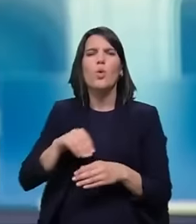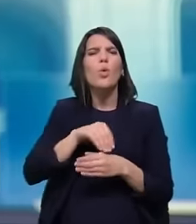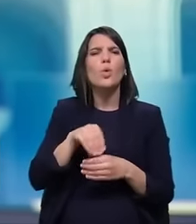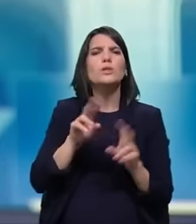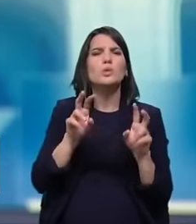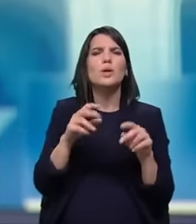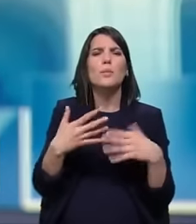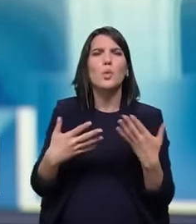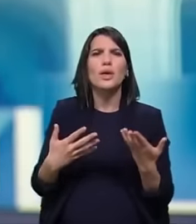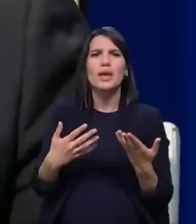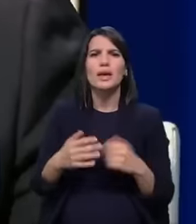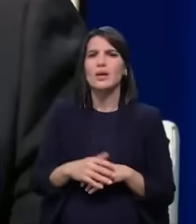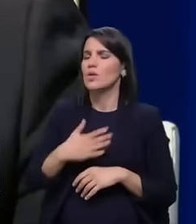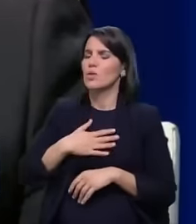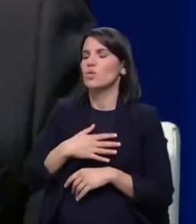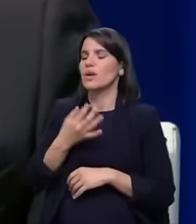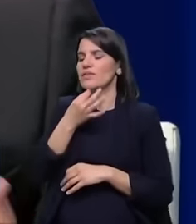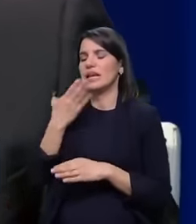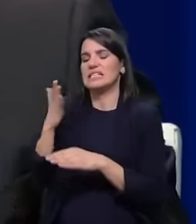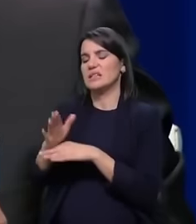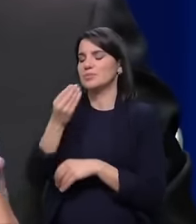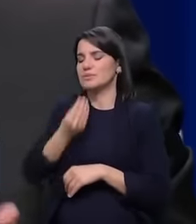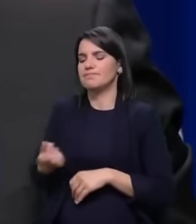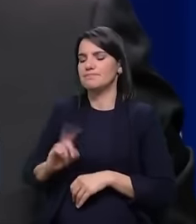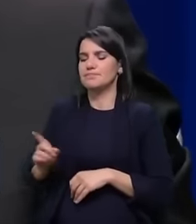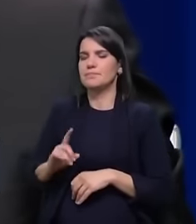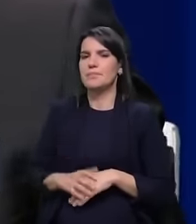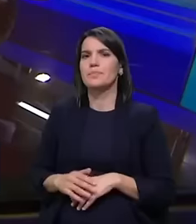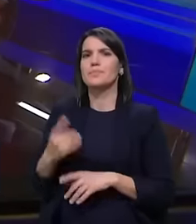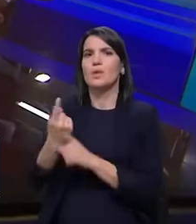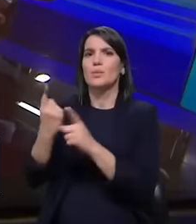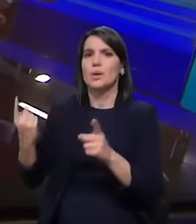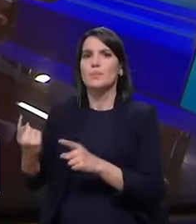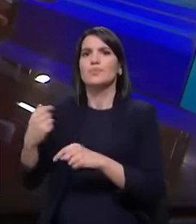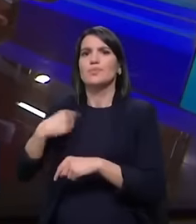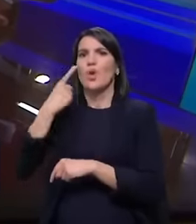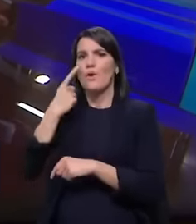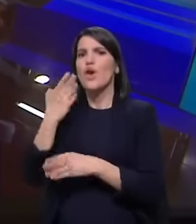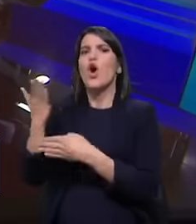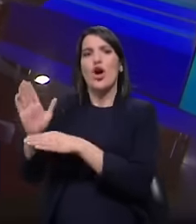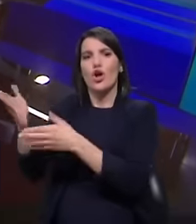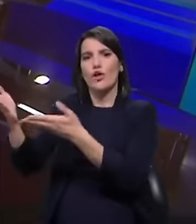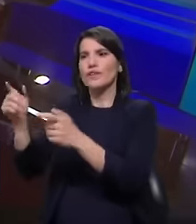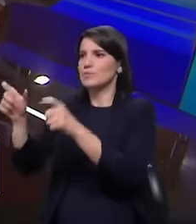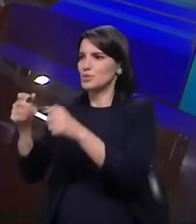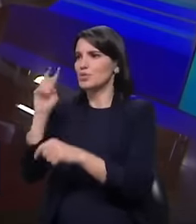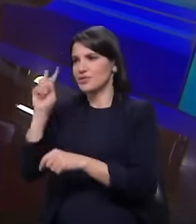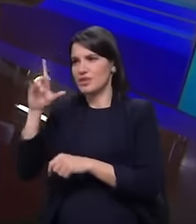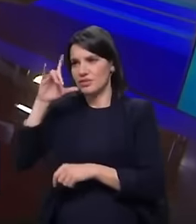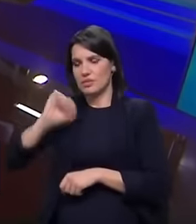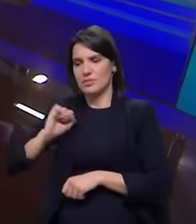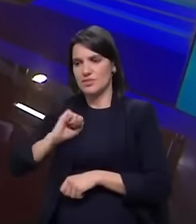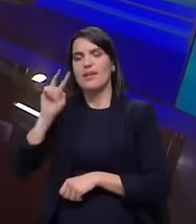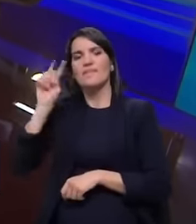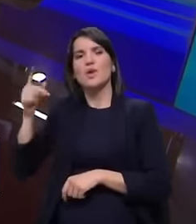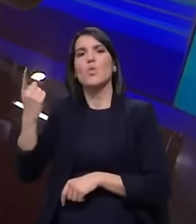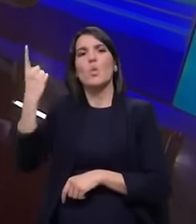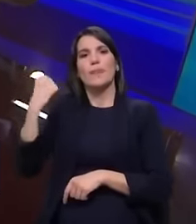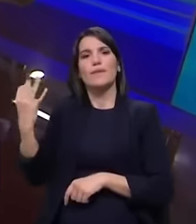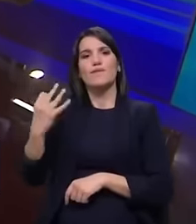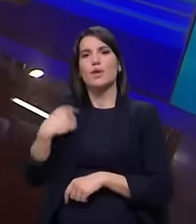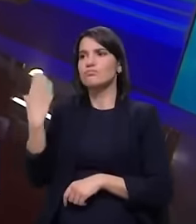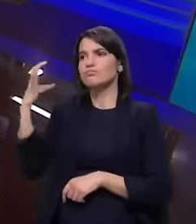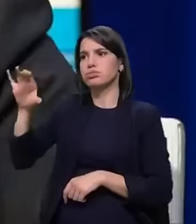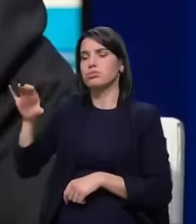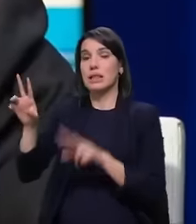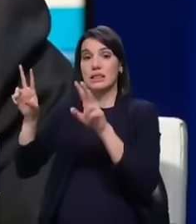referir? Eu não quero usar aqui exemplos menos próprios. Dizer que há mais mas, olha, eu vou fazer um convite aos telespectadores, vão ao meu Instagram e vejam, ainda ontem publiquei